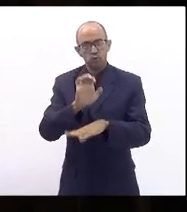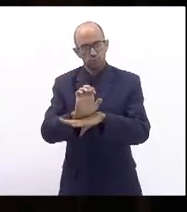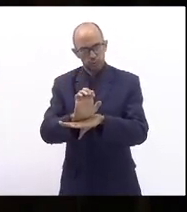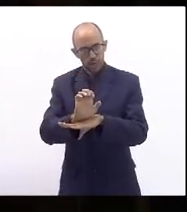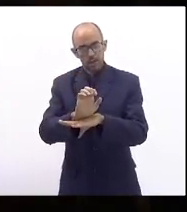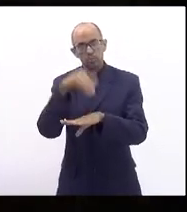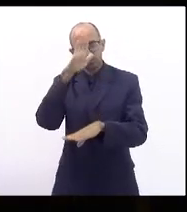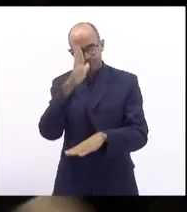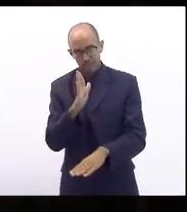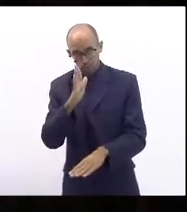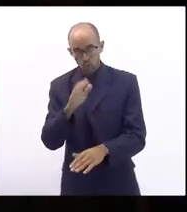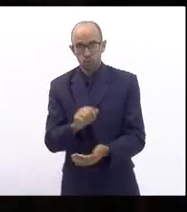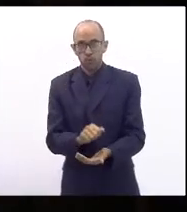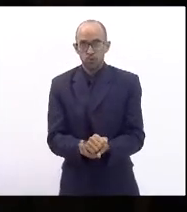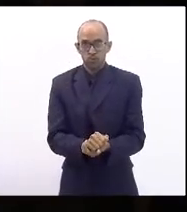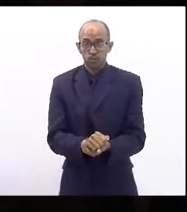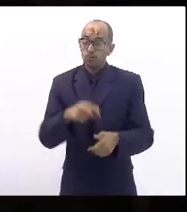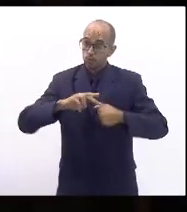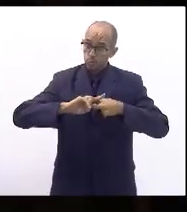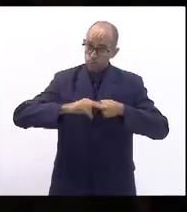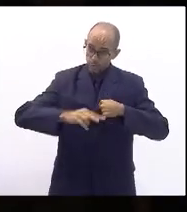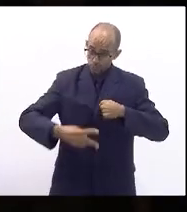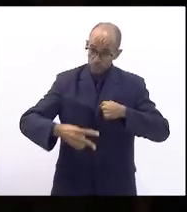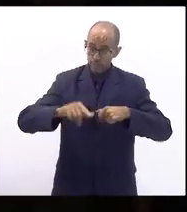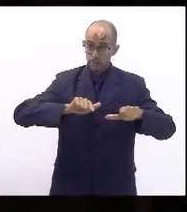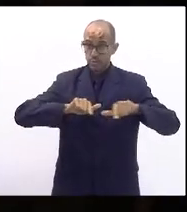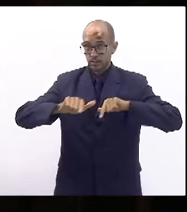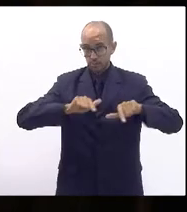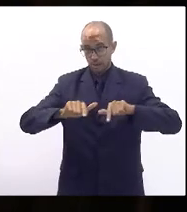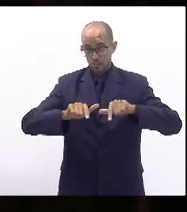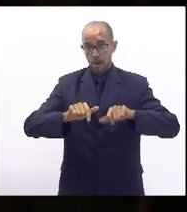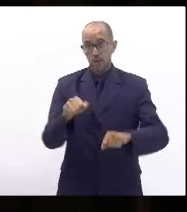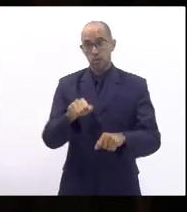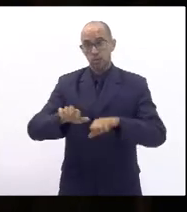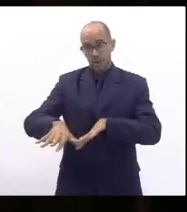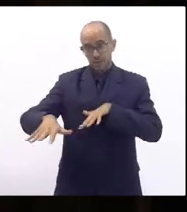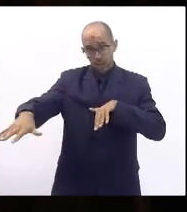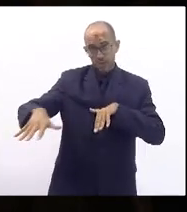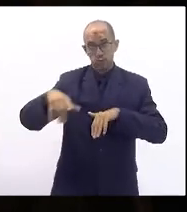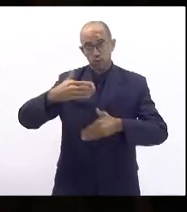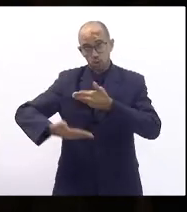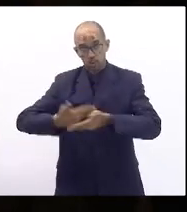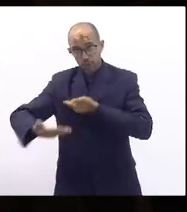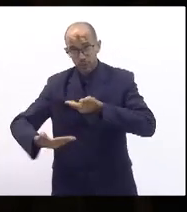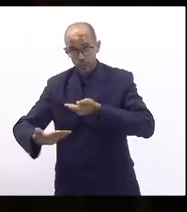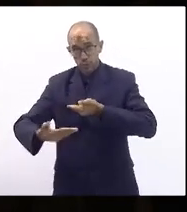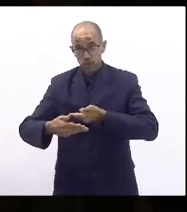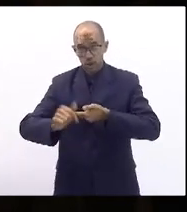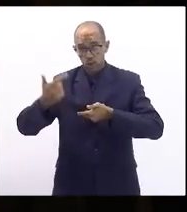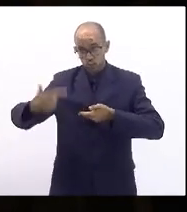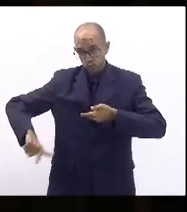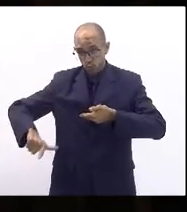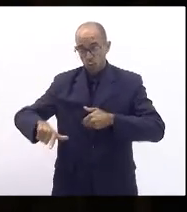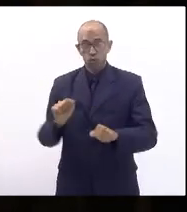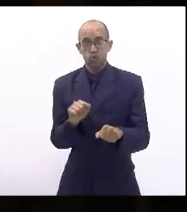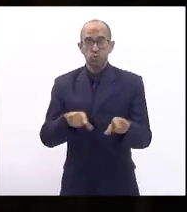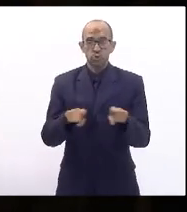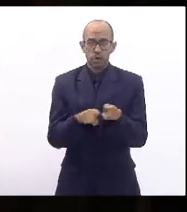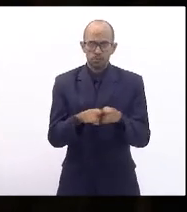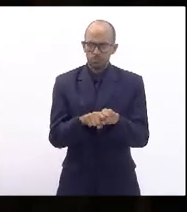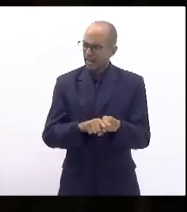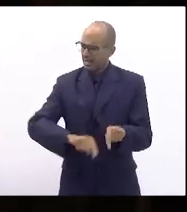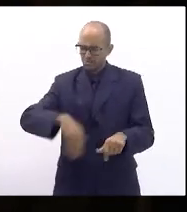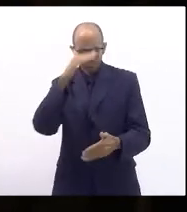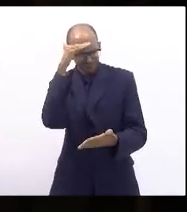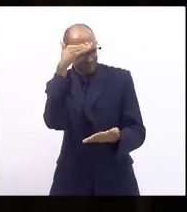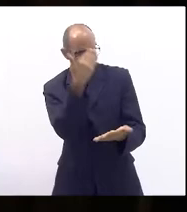fruto desse trabalho competente obstinado o exército compartilha com esse força Skull imãs os maiores índices de